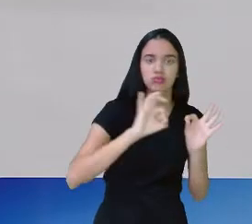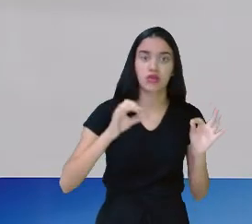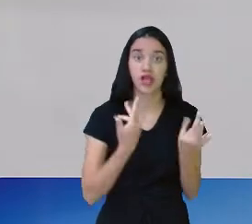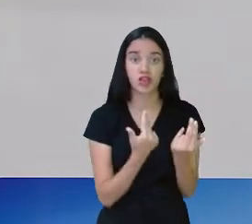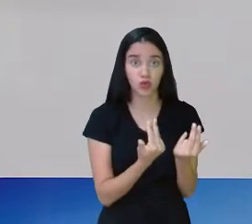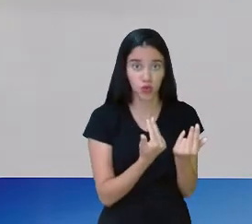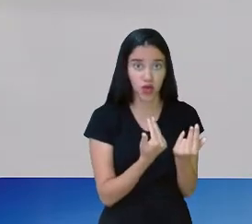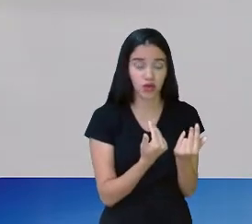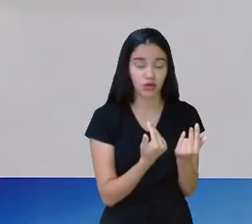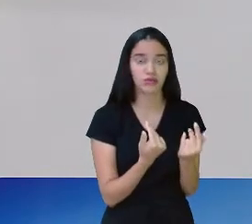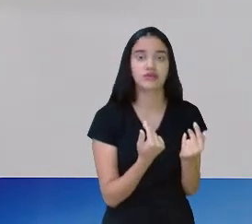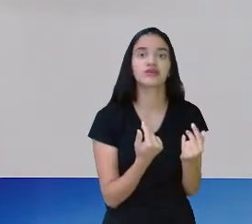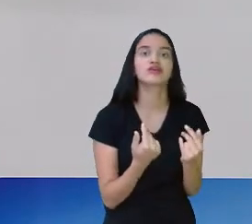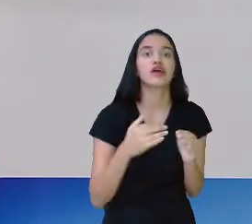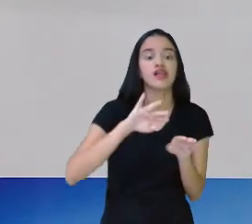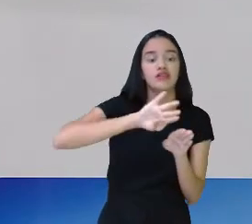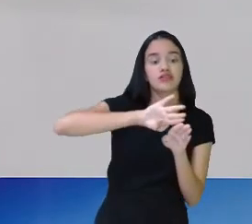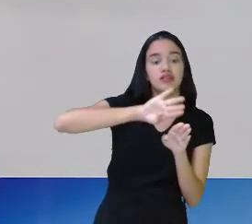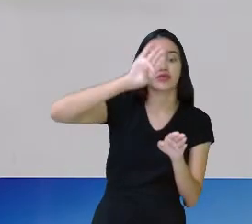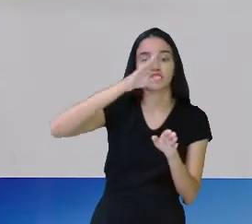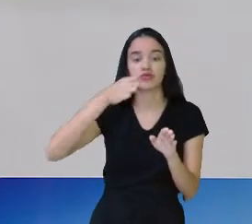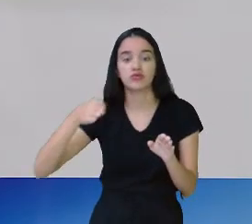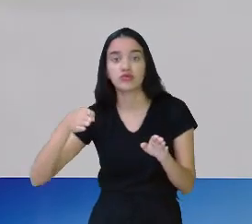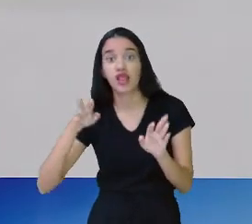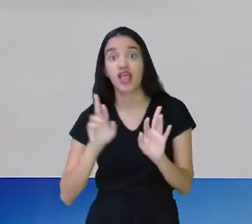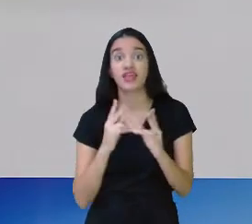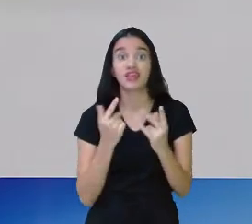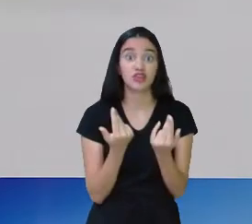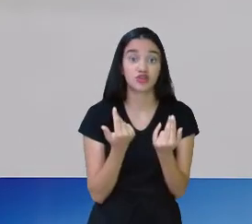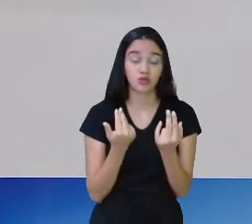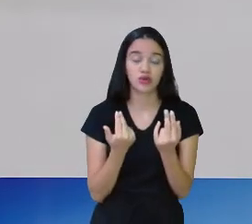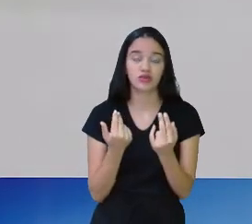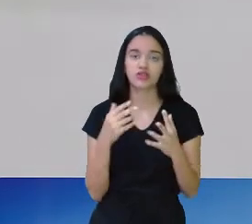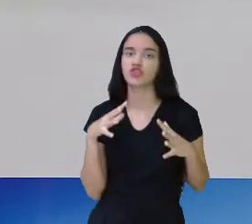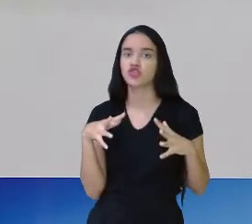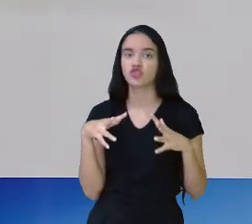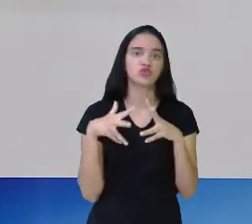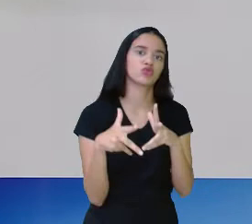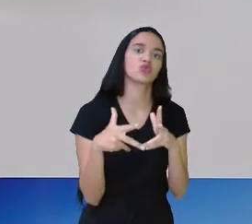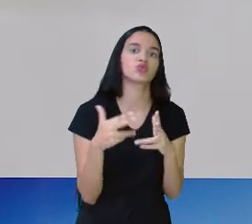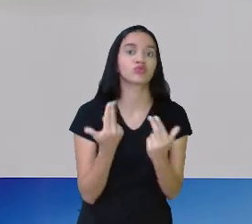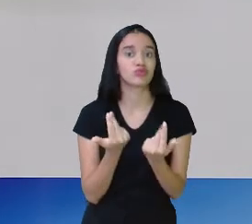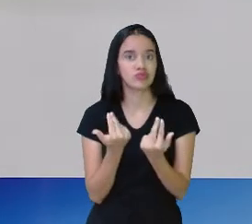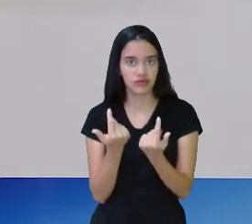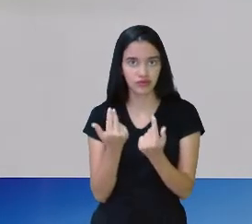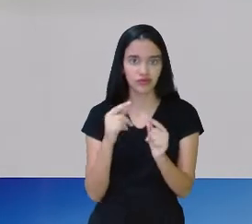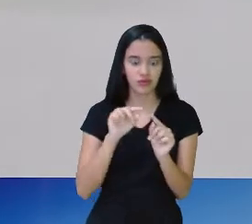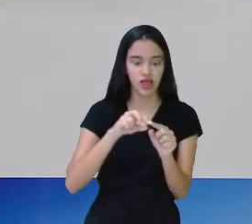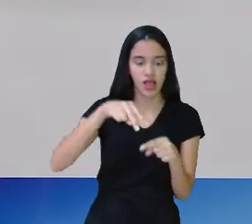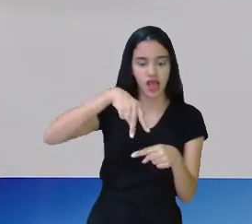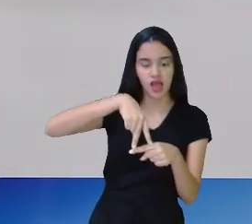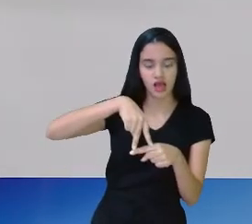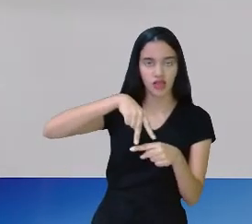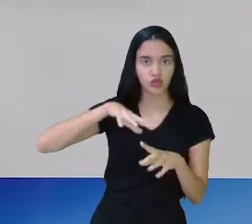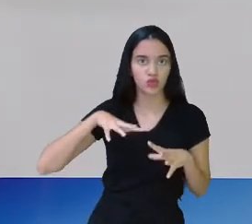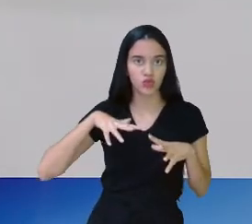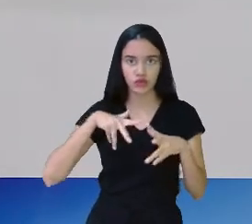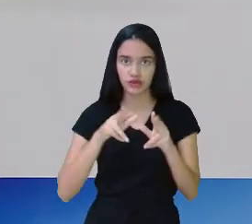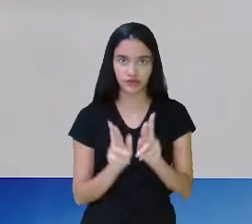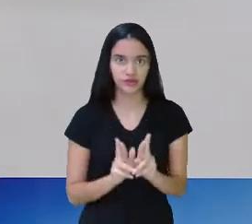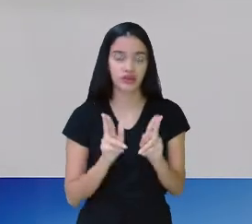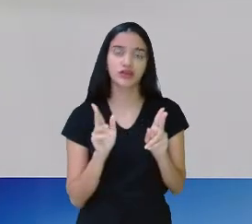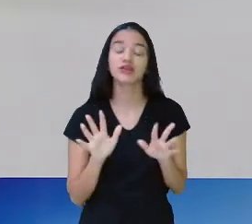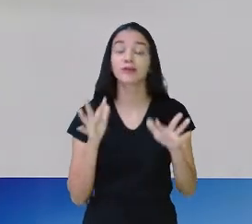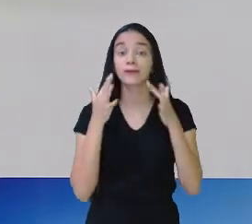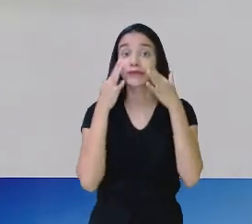lados. Eu tenho 2 lados iguais e um diferente, e tenho todos os lados diferentes. É importante a gente prestar